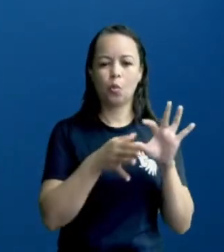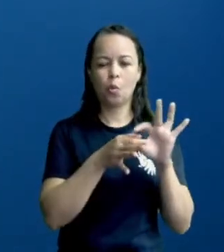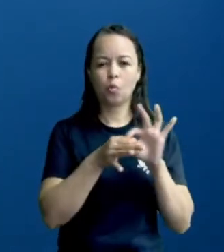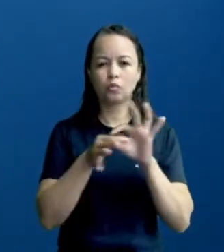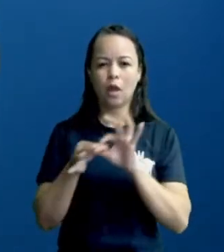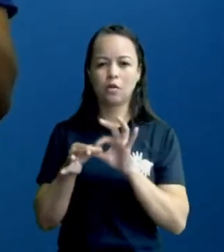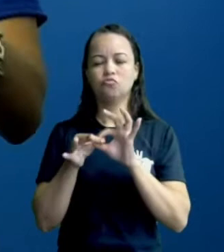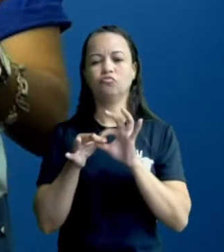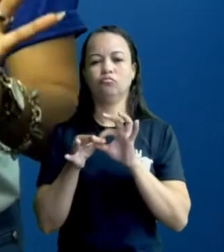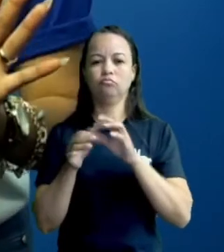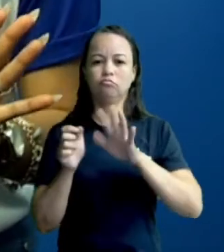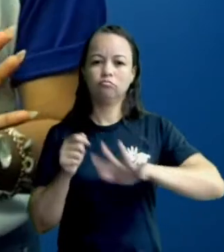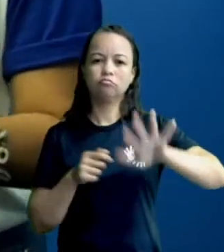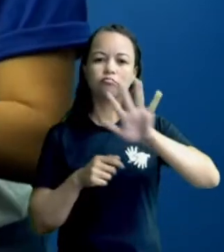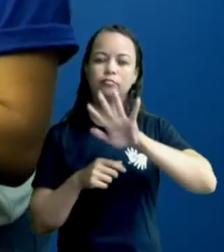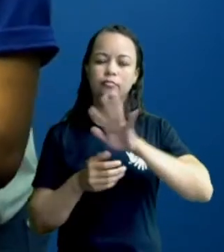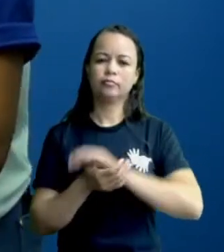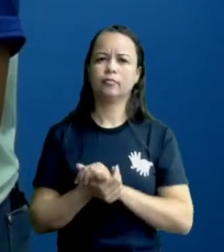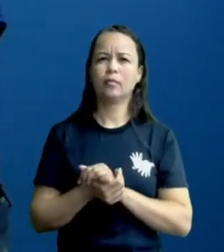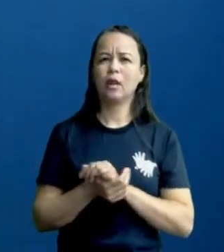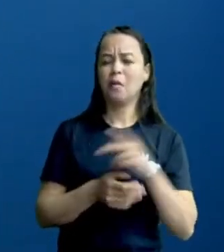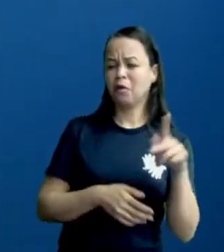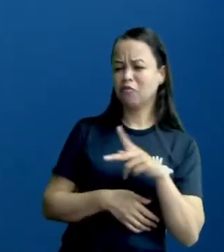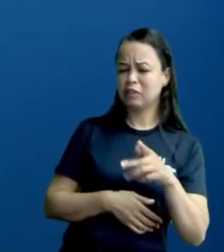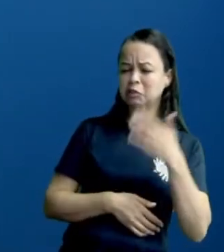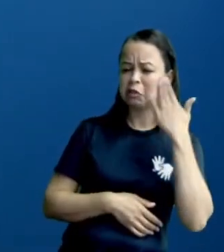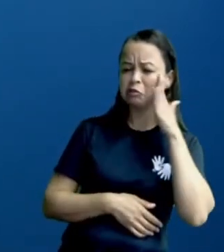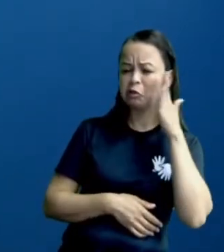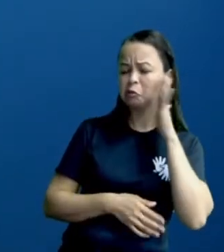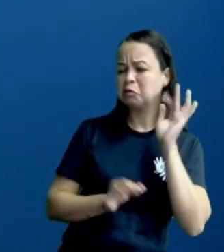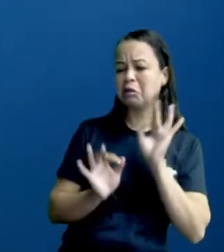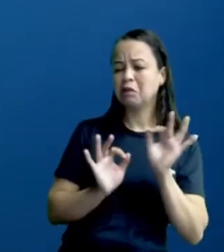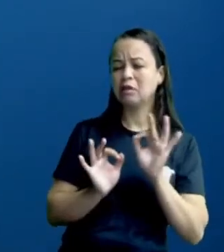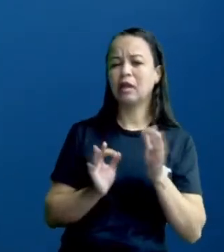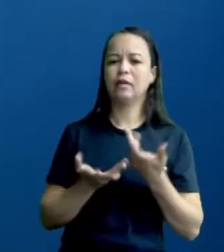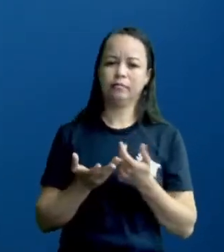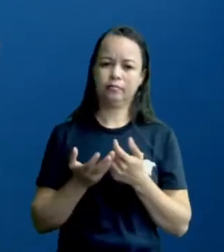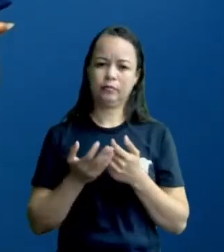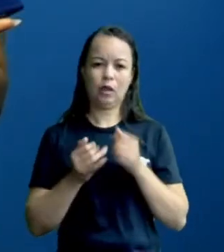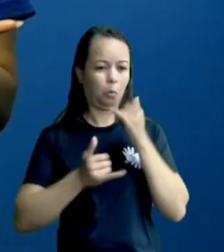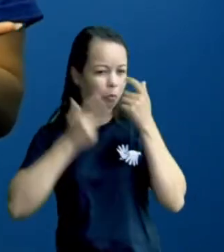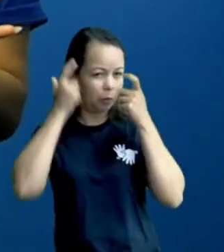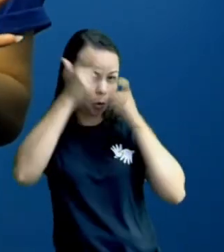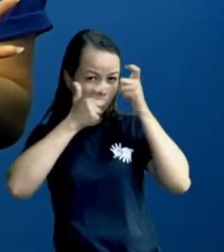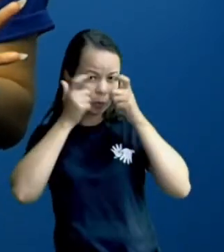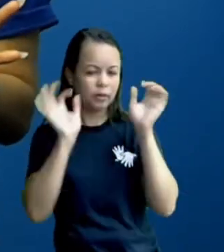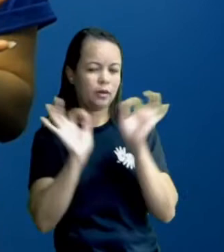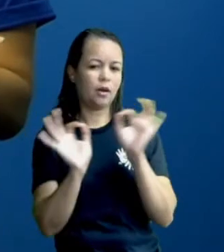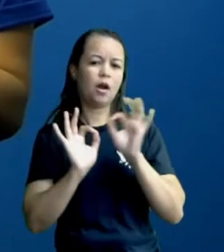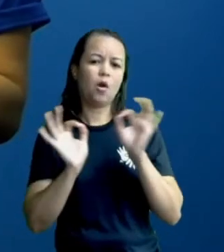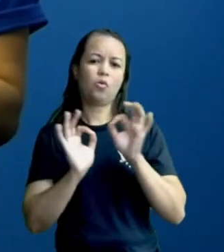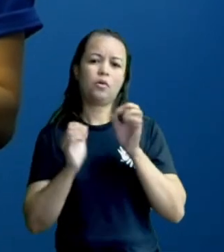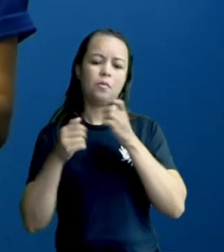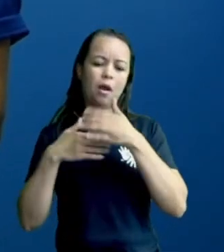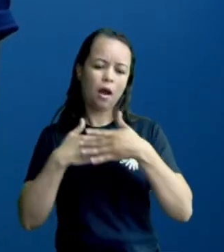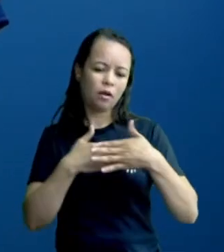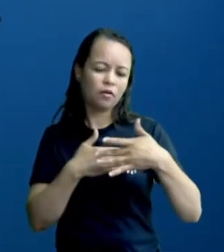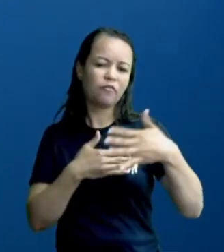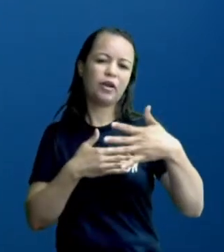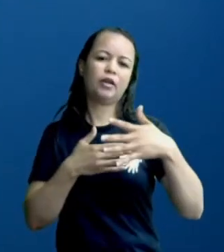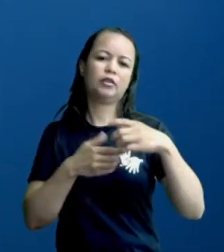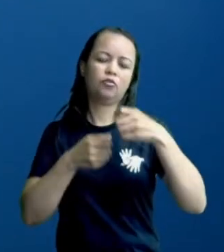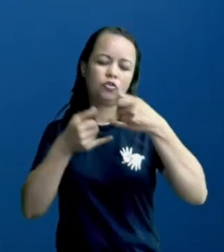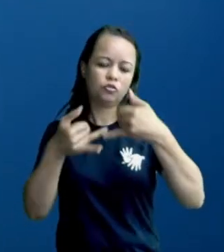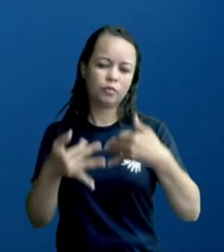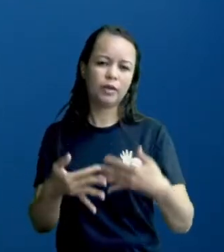se eu não entender, não se preocupe. Em outras aulas mais à frente que virão, eu vou explicar passo a passo,